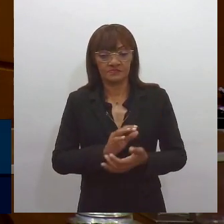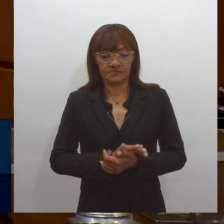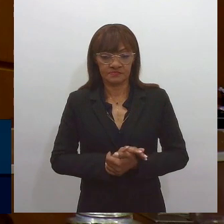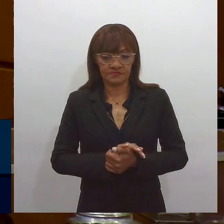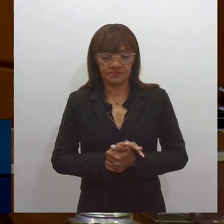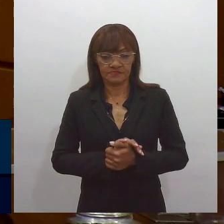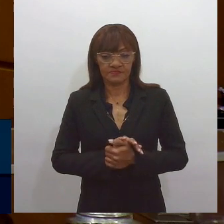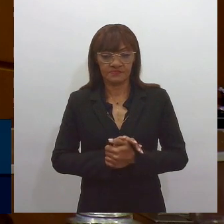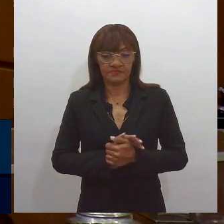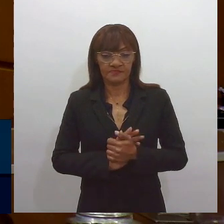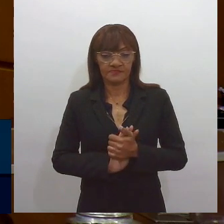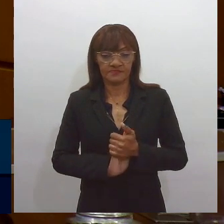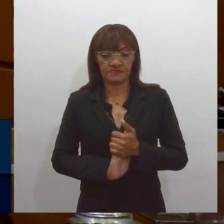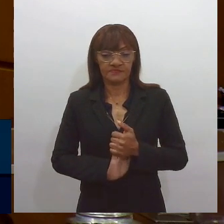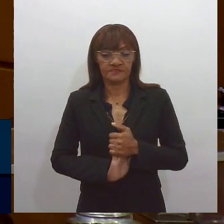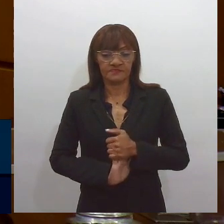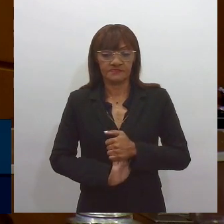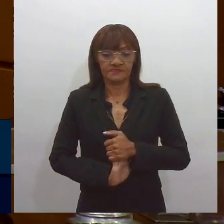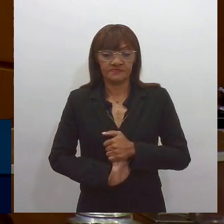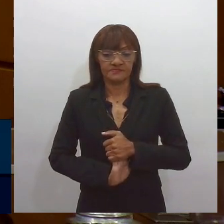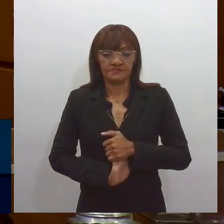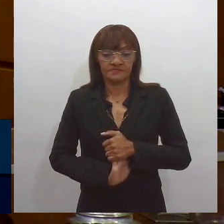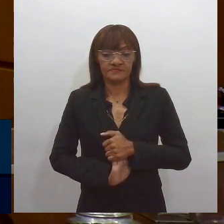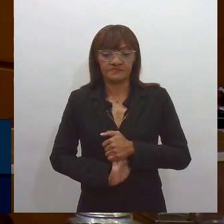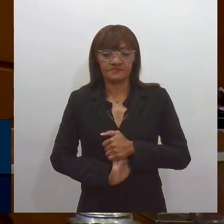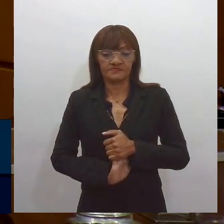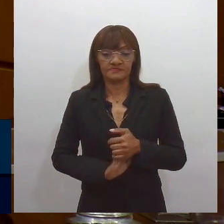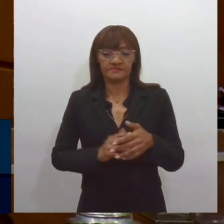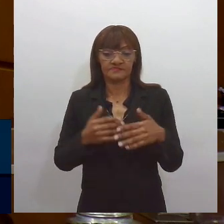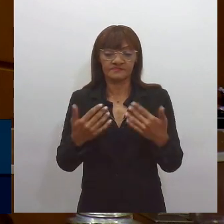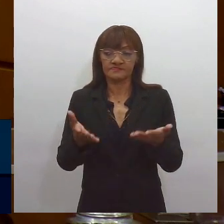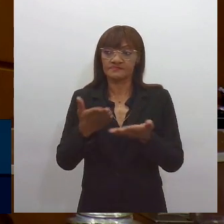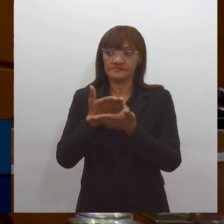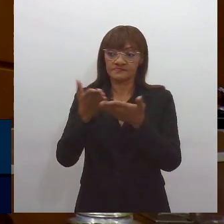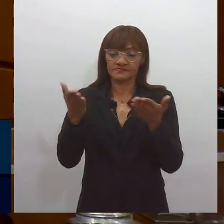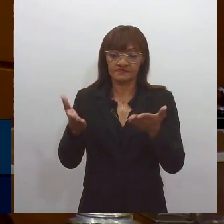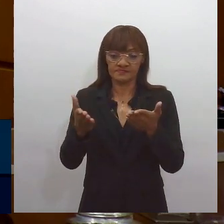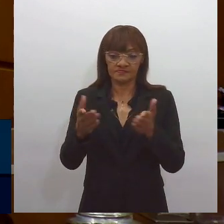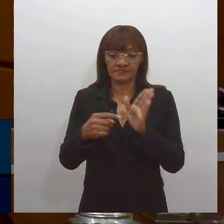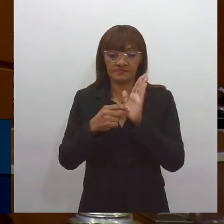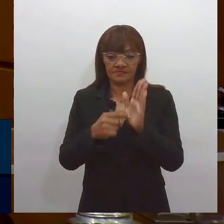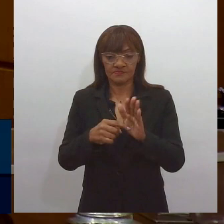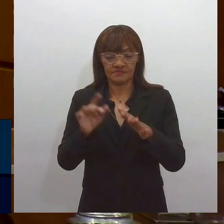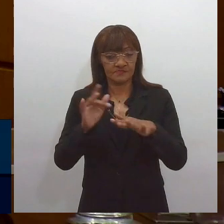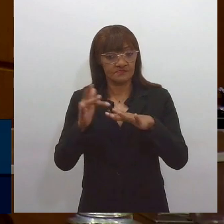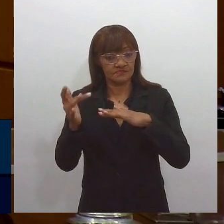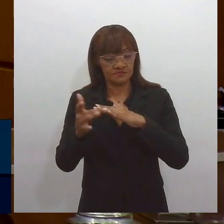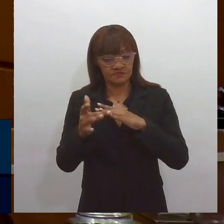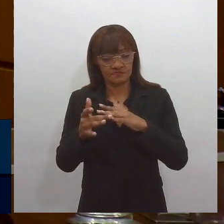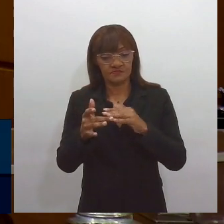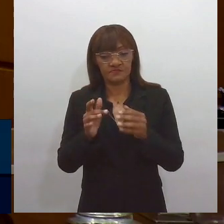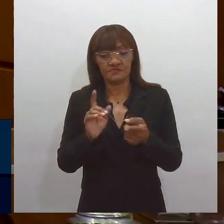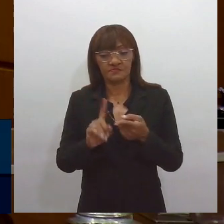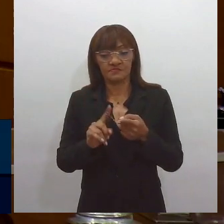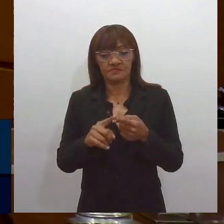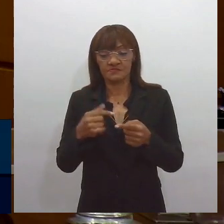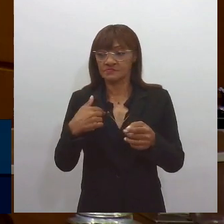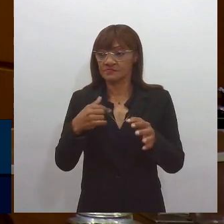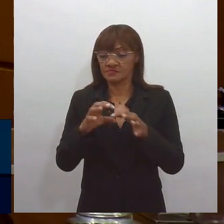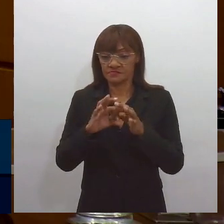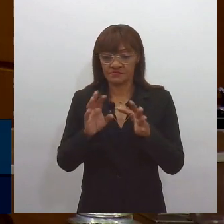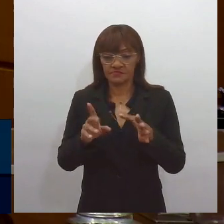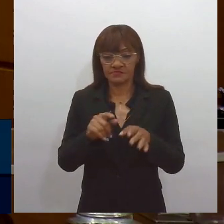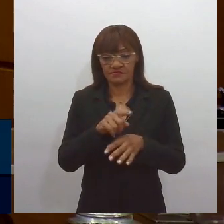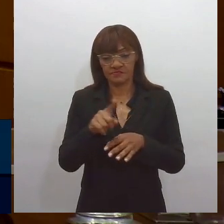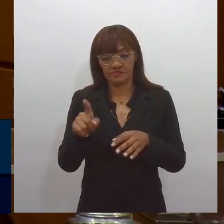basicamente é isso aí tá a rede social a minha a rede social do denit e eu tô à disposição caso alguém tem alguma dúvida ou queira fazer alguma